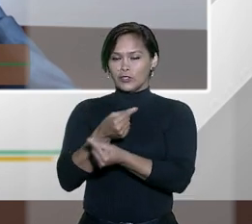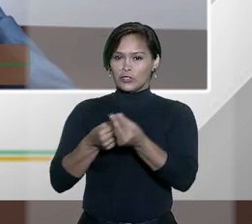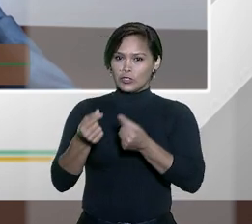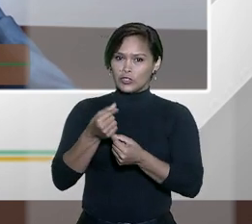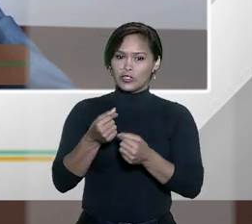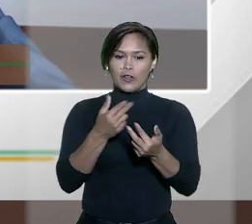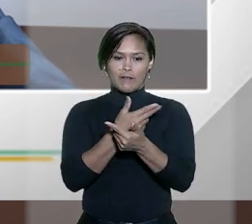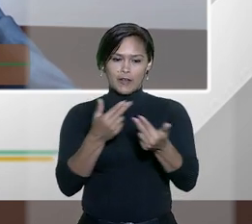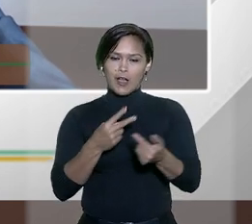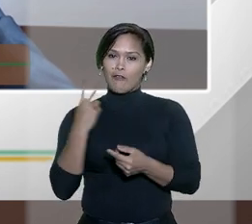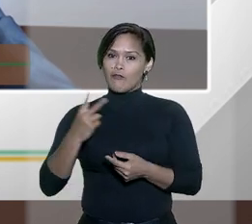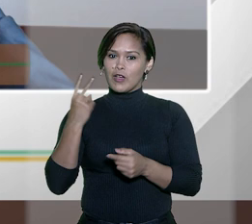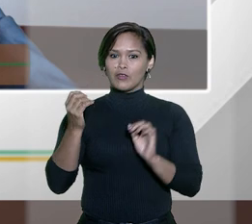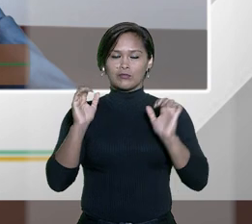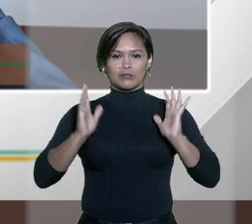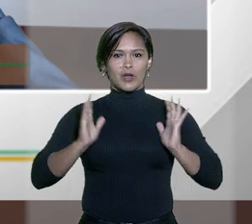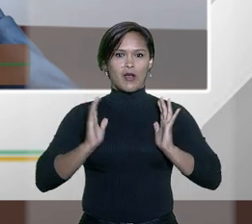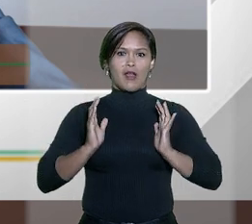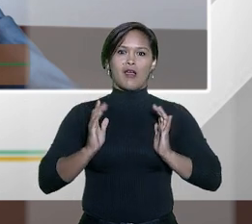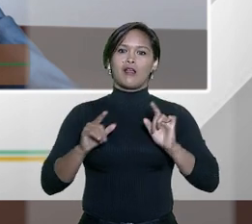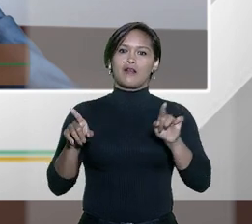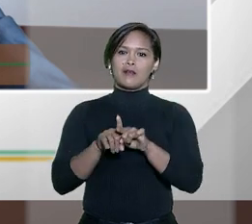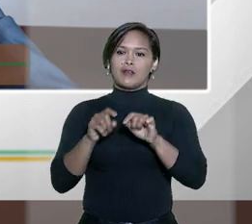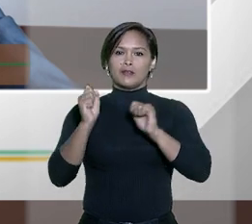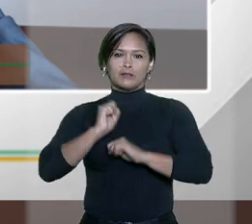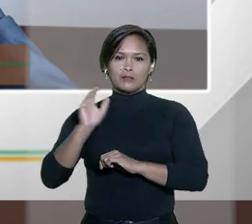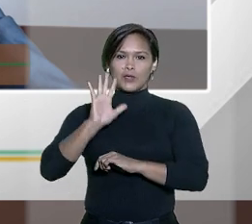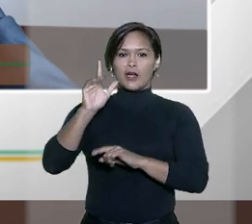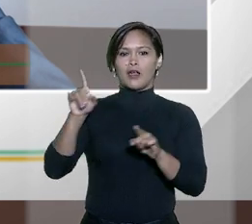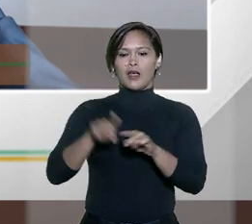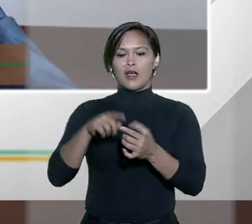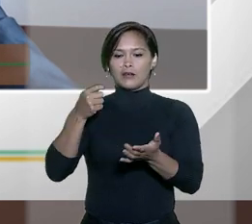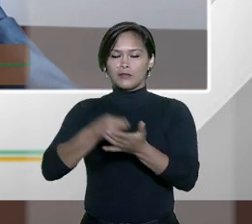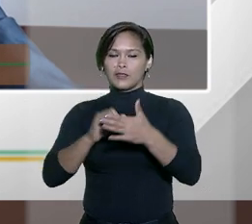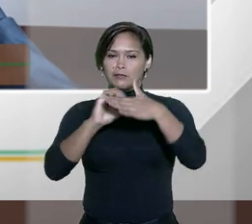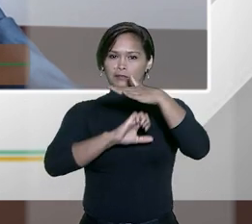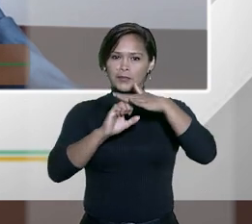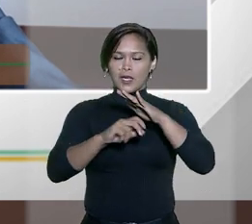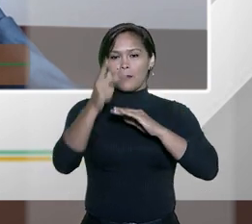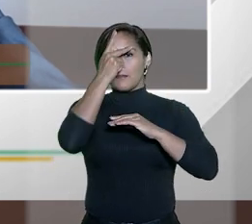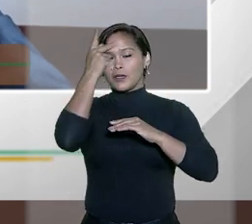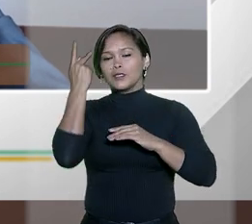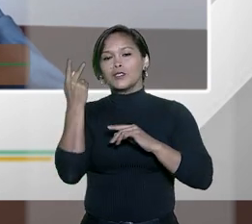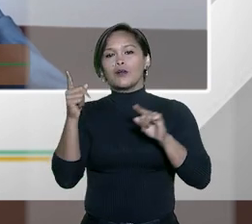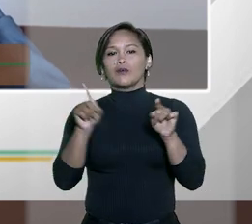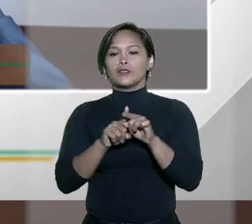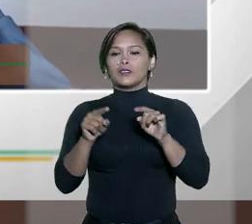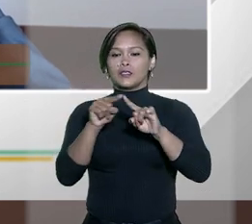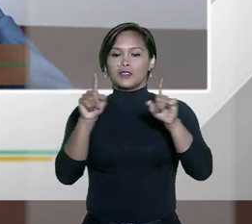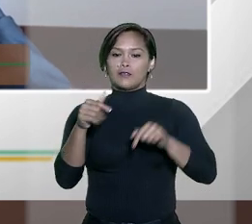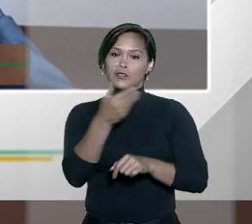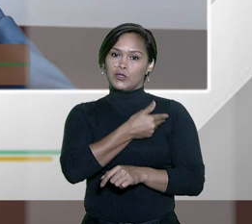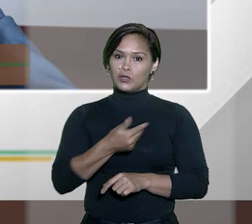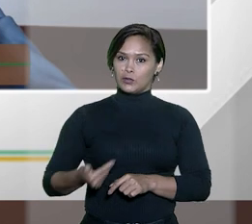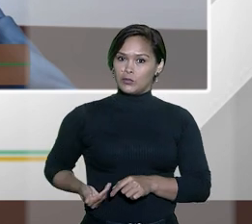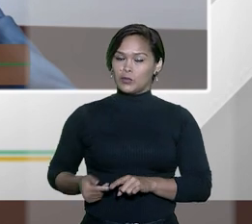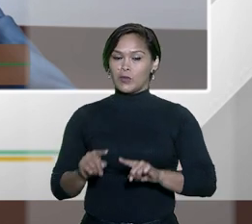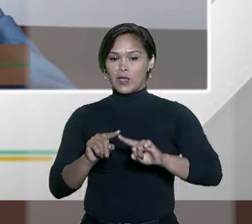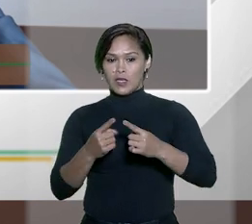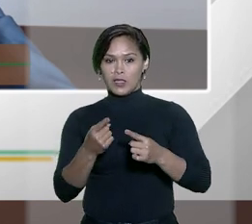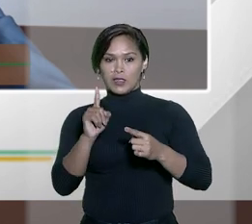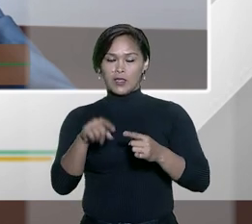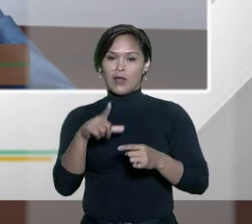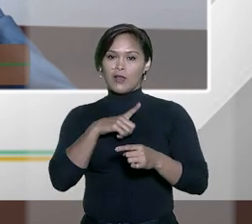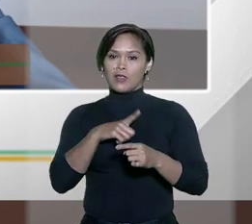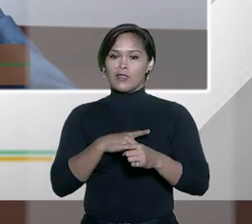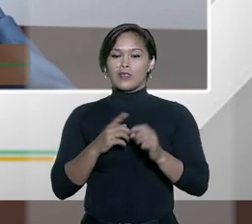aí muitas vezes valores altos aí pagos aos credores, enfim, empresas, pessoas físicas, servidores públicos, então